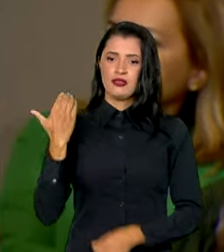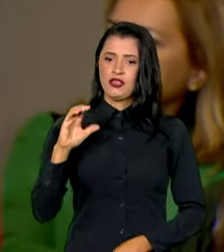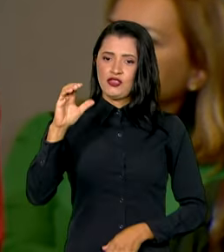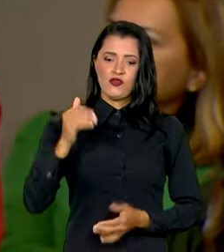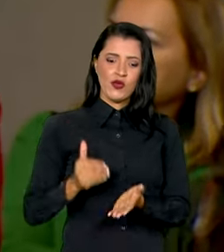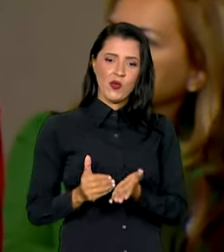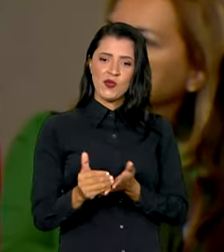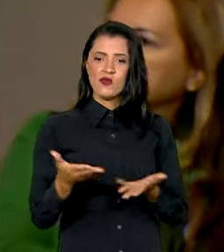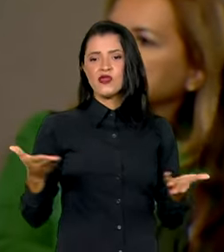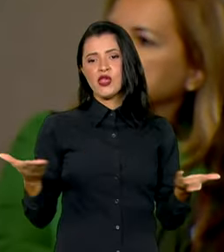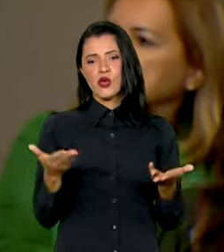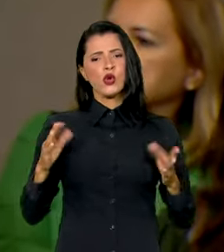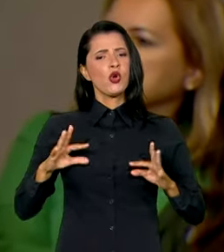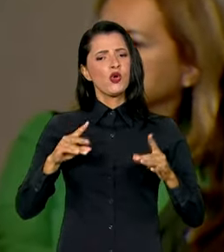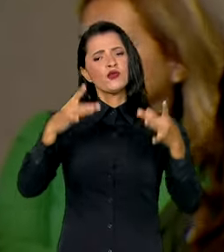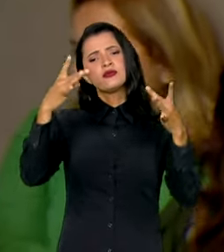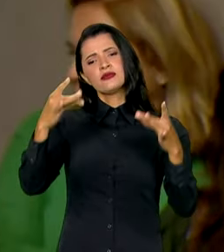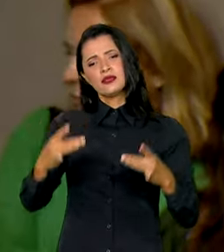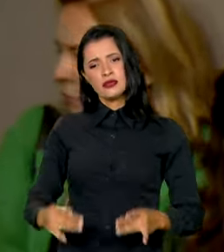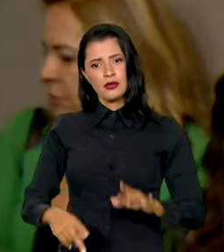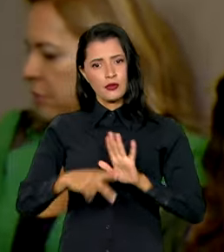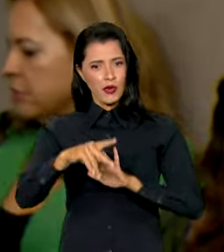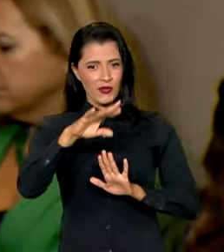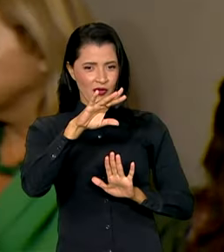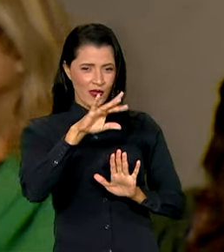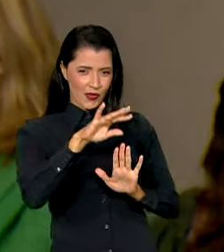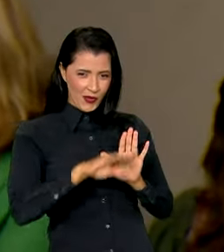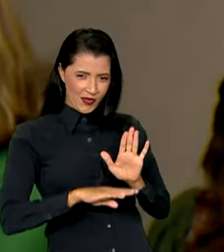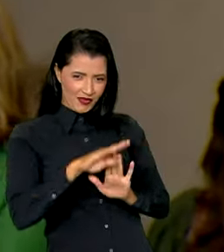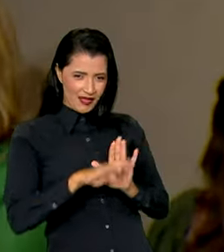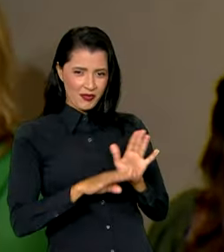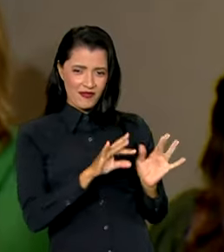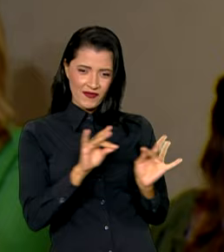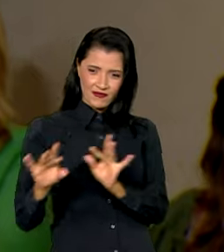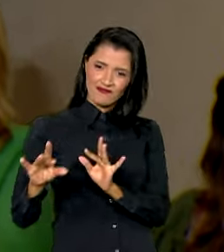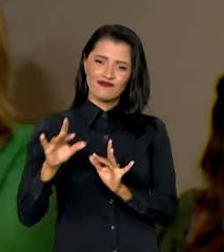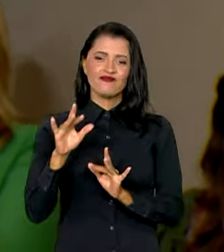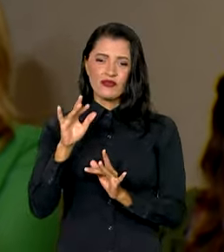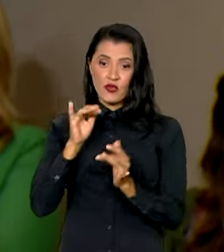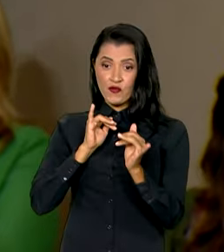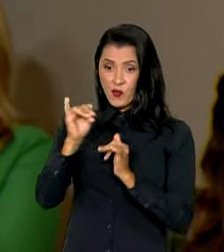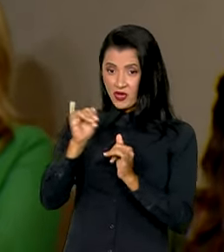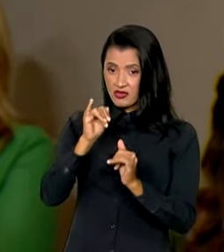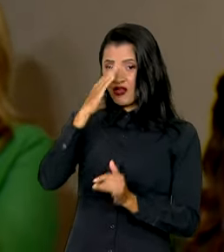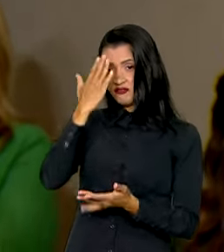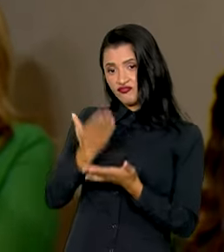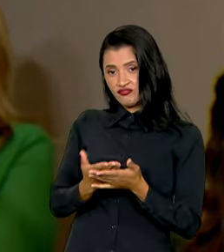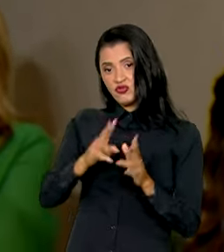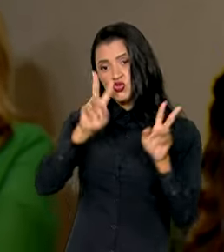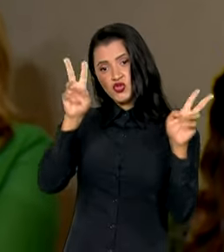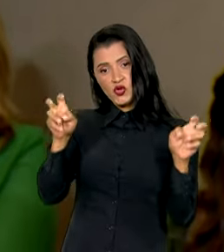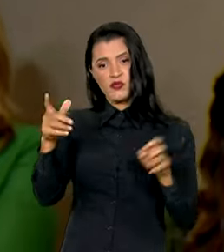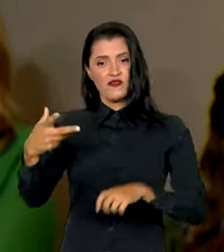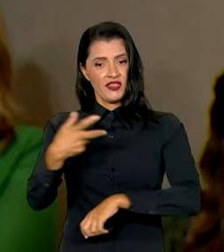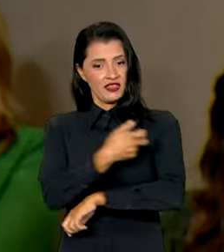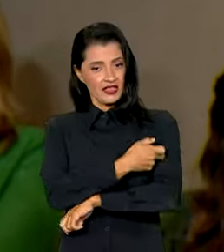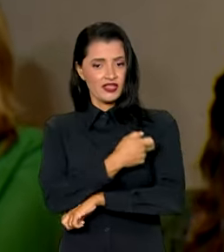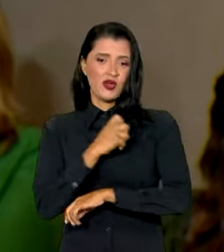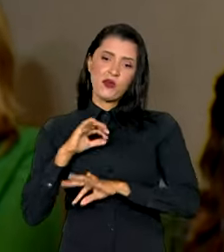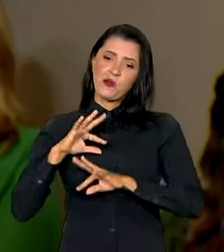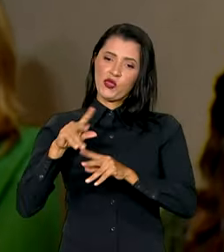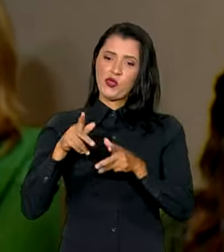vão conhecer todos os detalhes desse programa que vai levar informação confiável sobre vacinação para toda